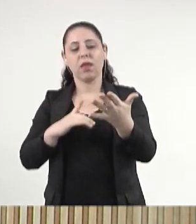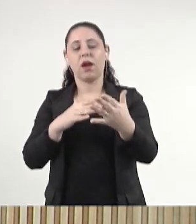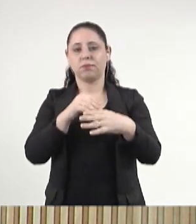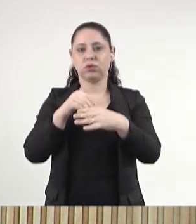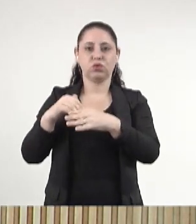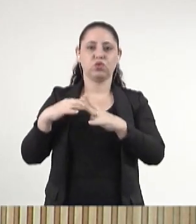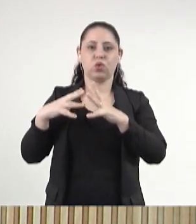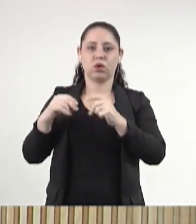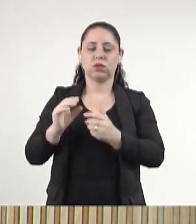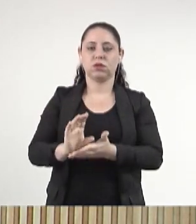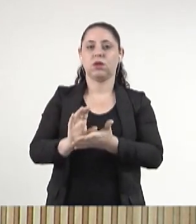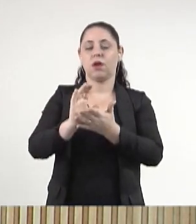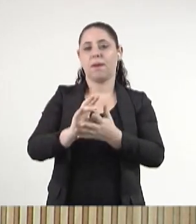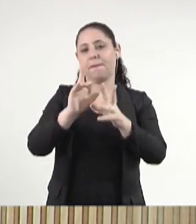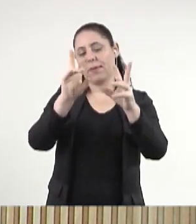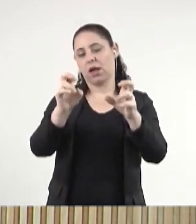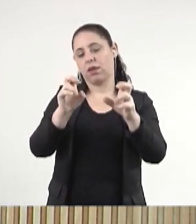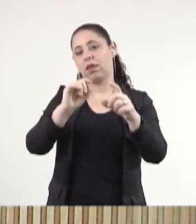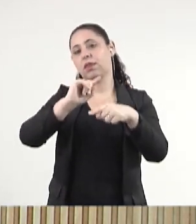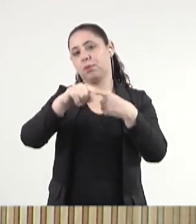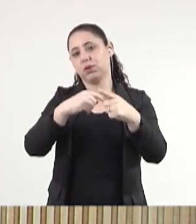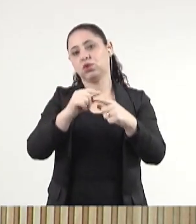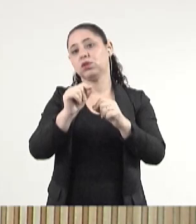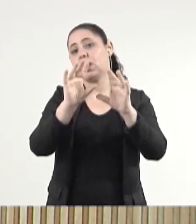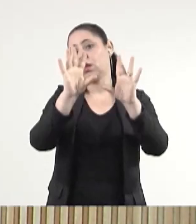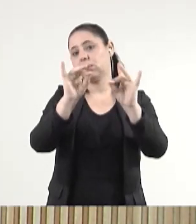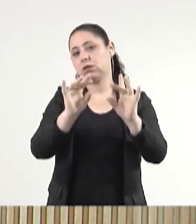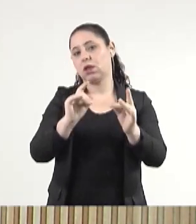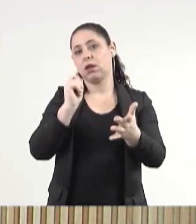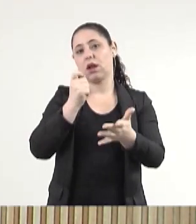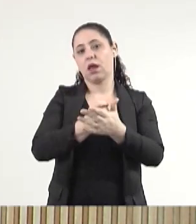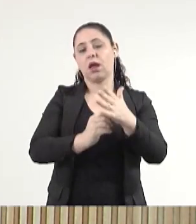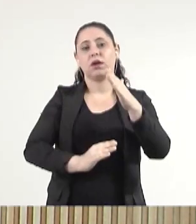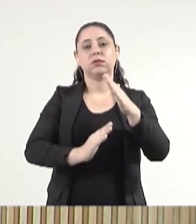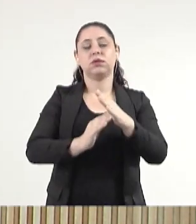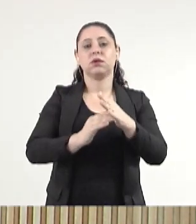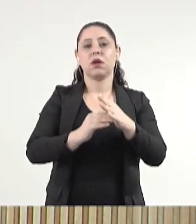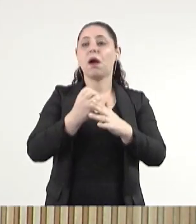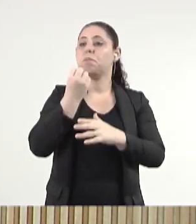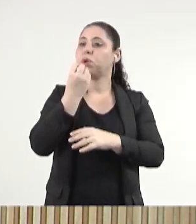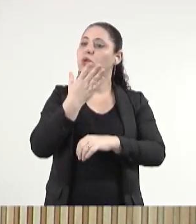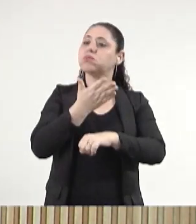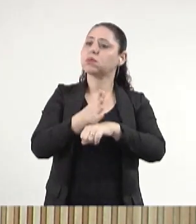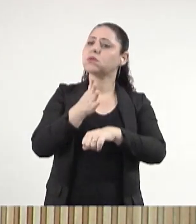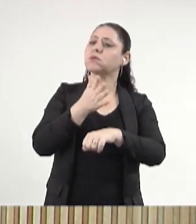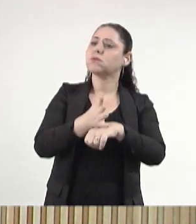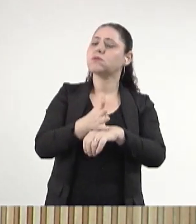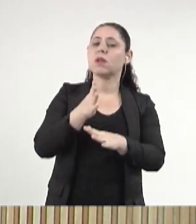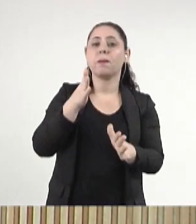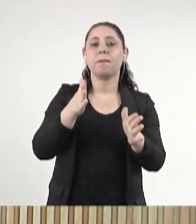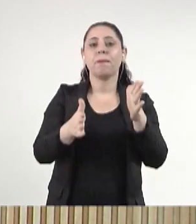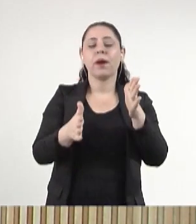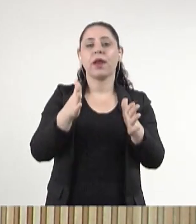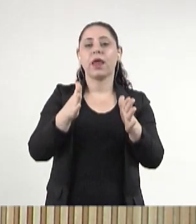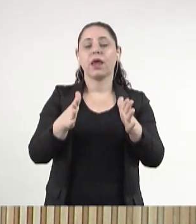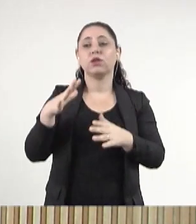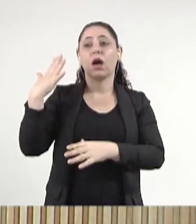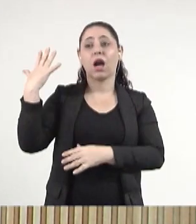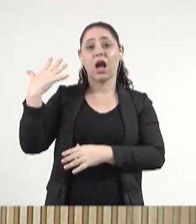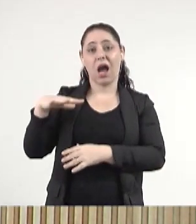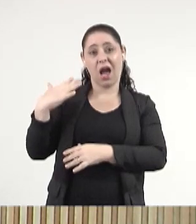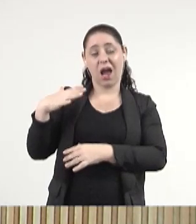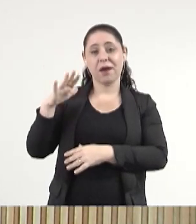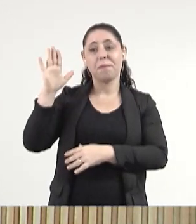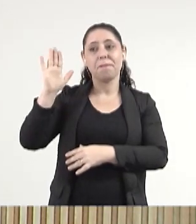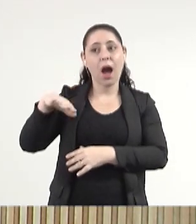relatório pelas comissões de mérito aqui da Casa, e que estabelece regras de boas práticas em temporadas de oferta,